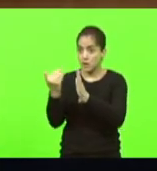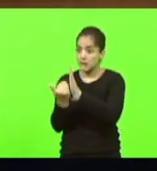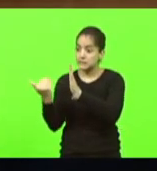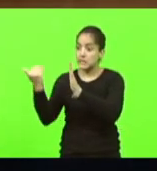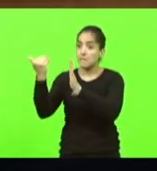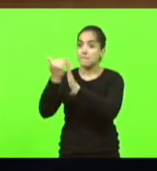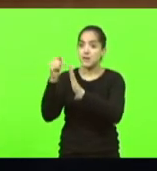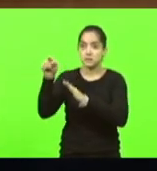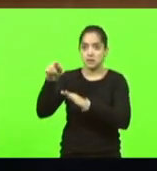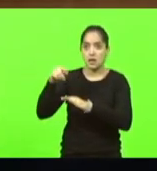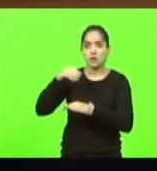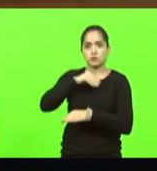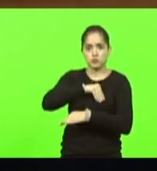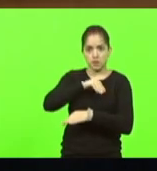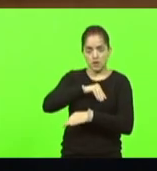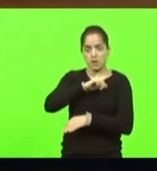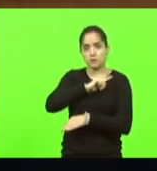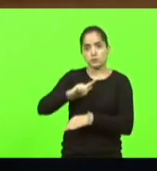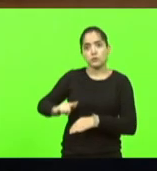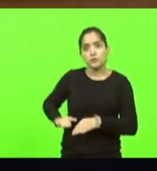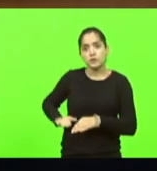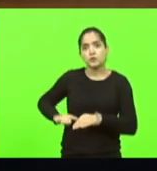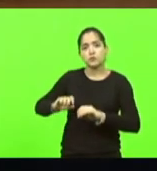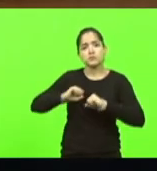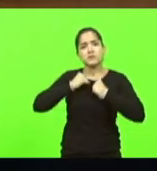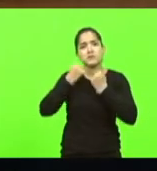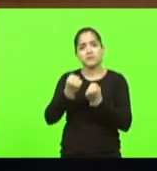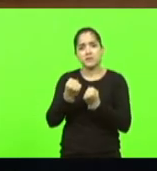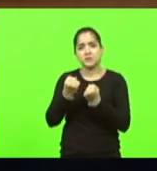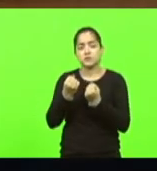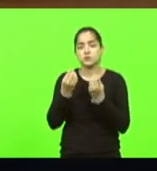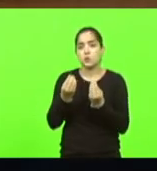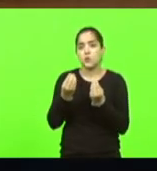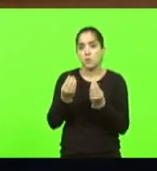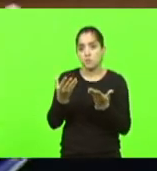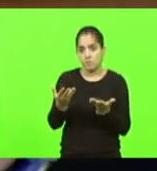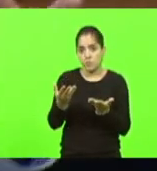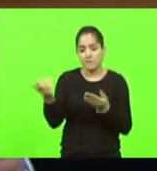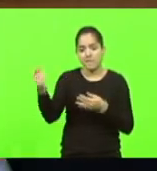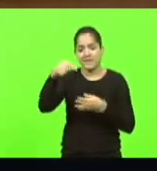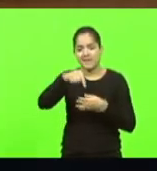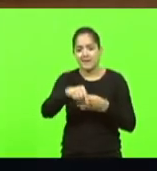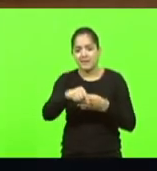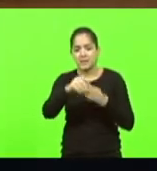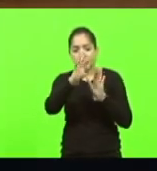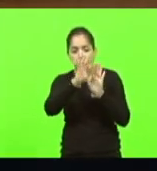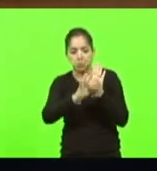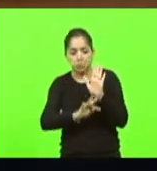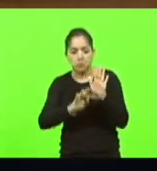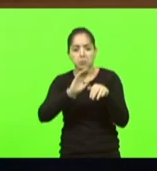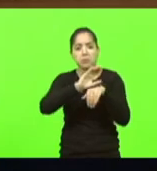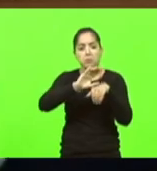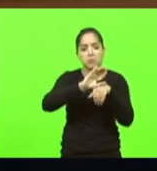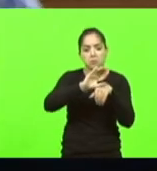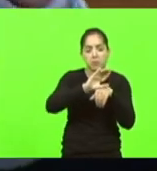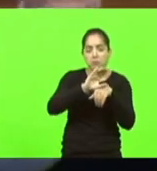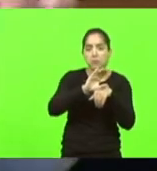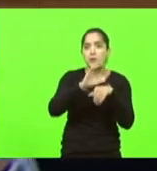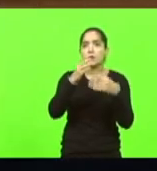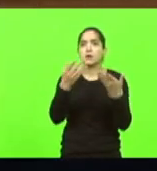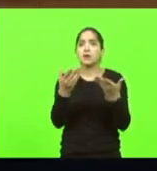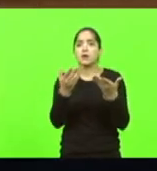como é que tem fez isso não quero líder do governo vem aqui com textos constitucionais com